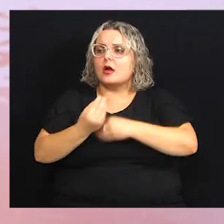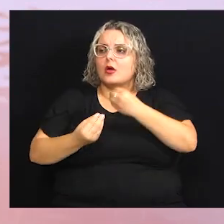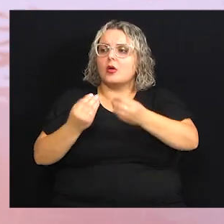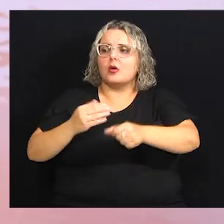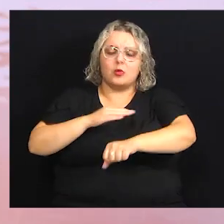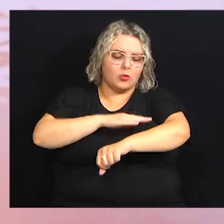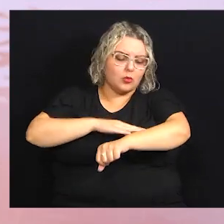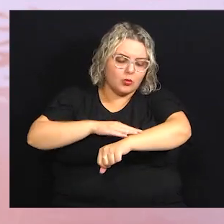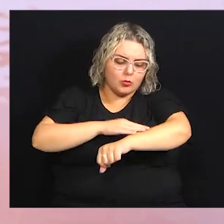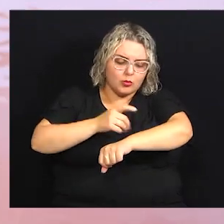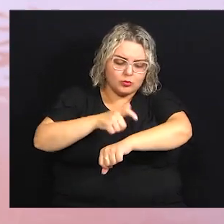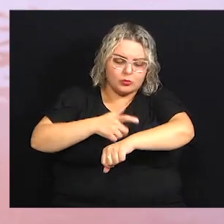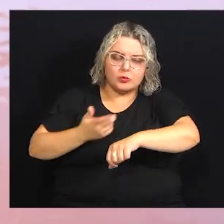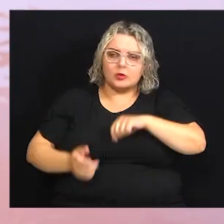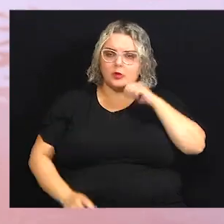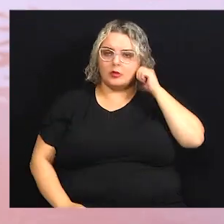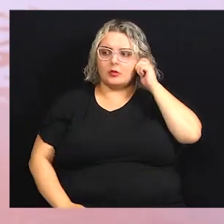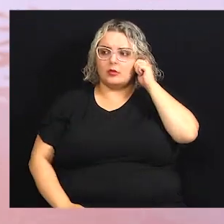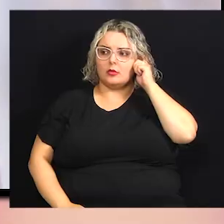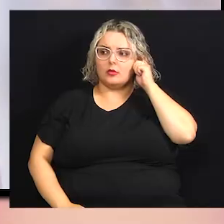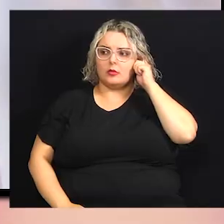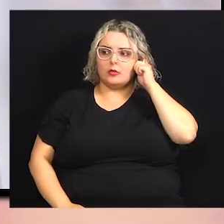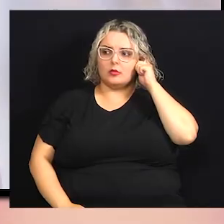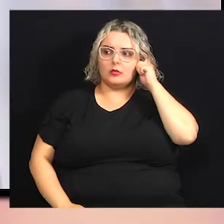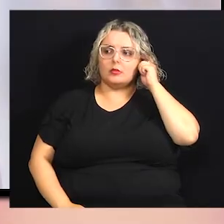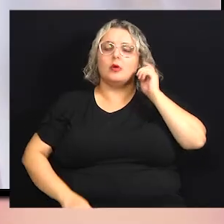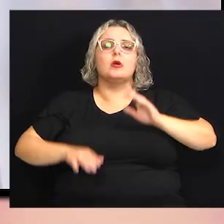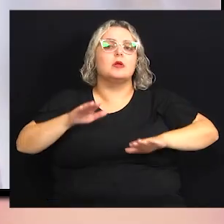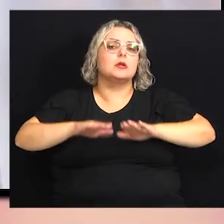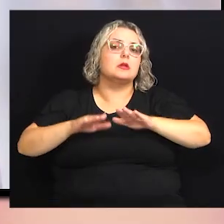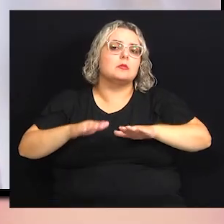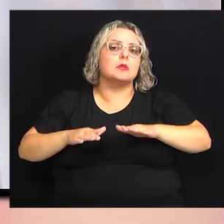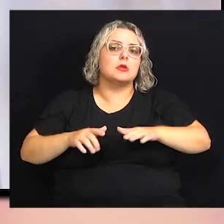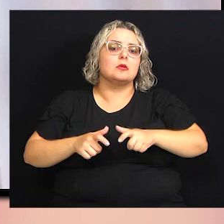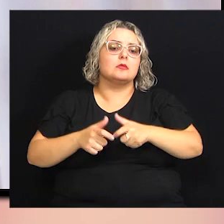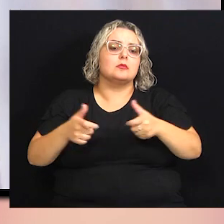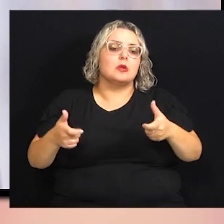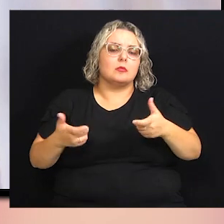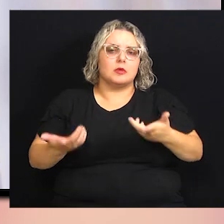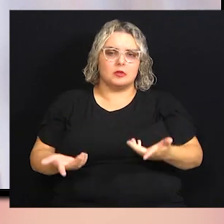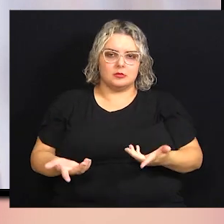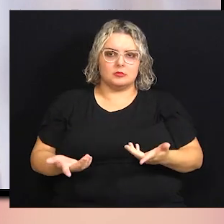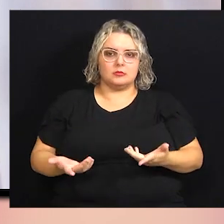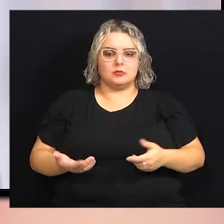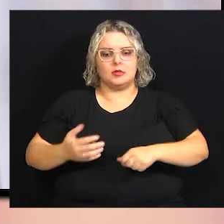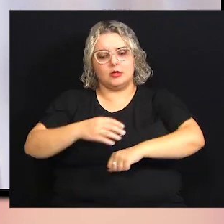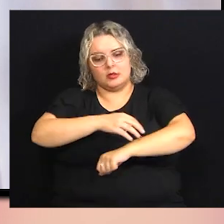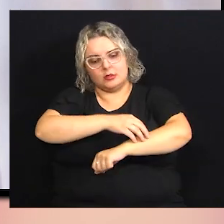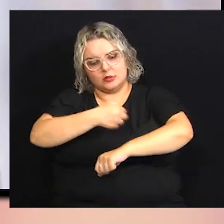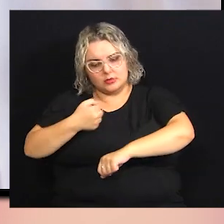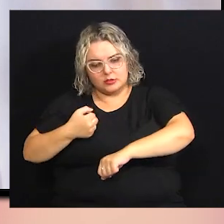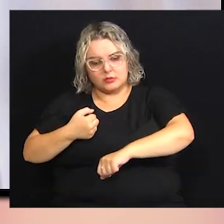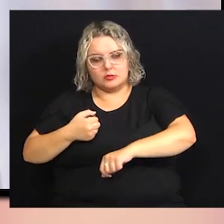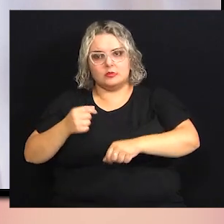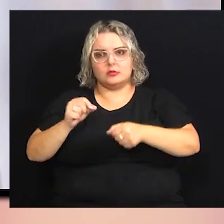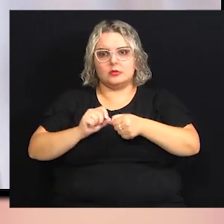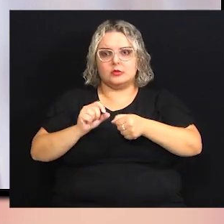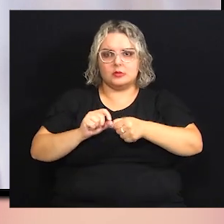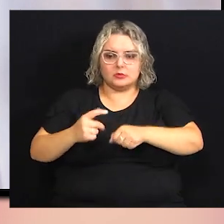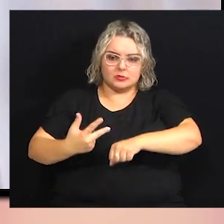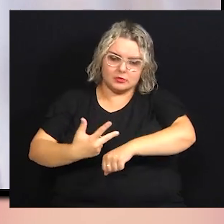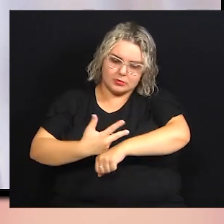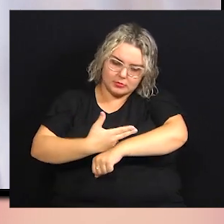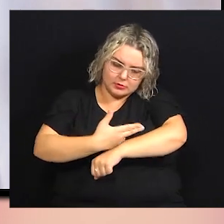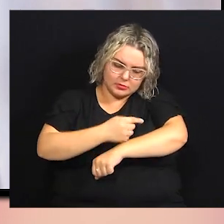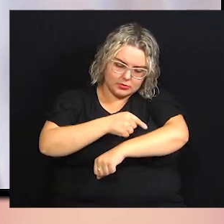cirurgia? Como que vai ficar o local? Depende do tamanho da lesão. Então, sim, você vai tirar aquela lesão, você vai fazer um